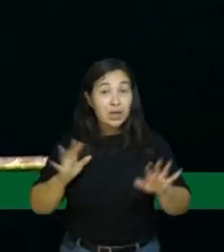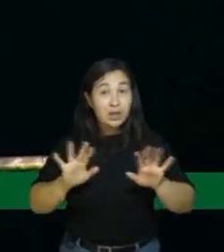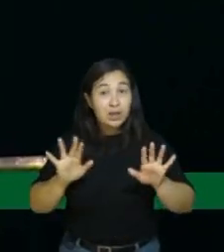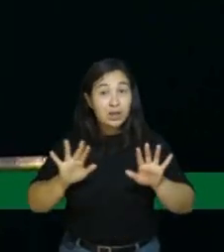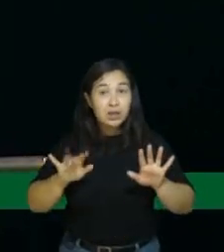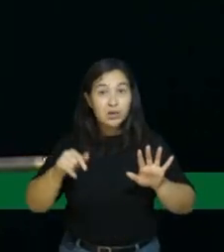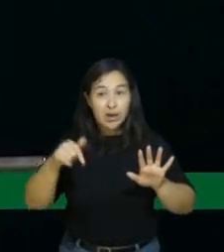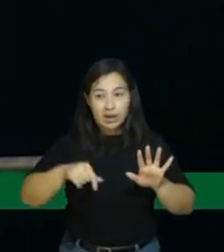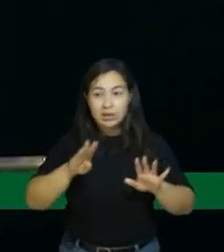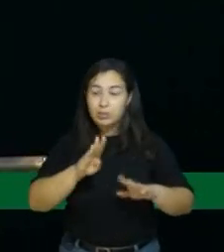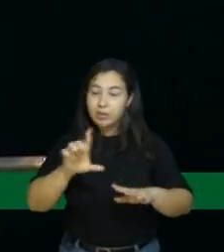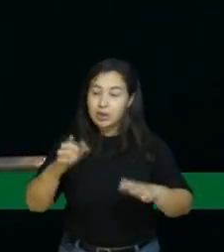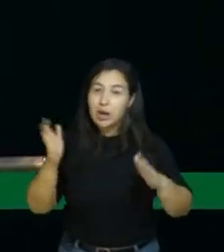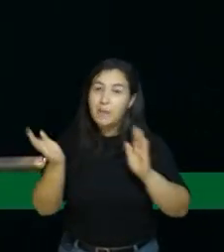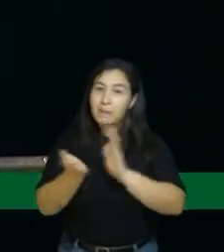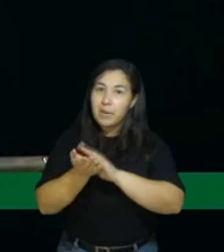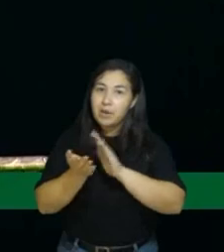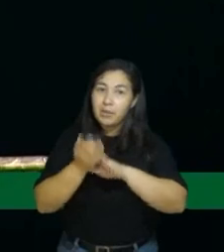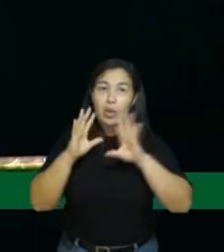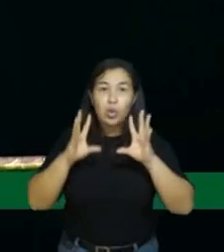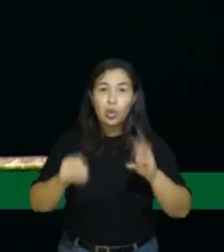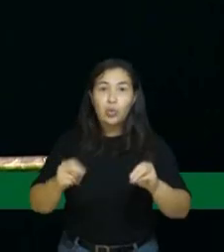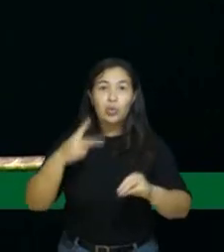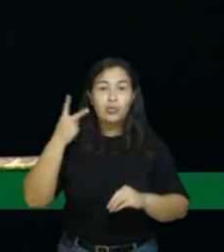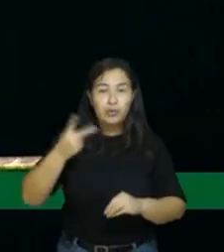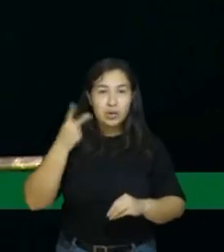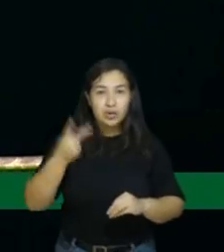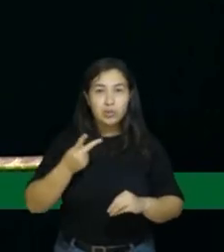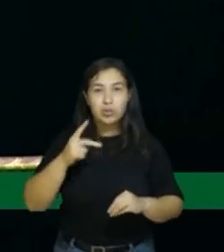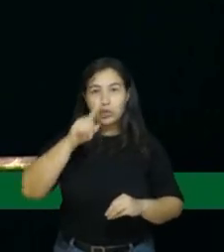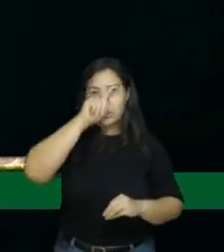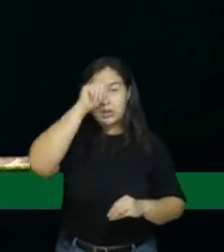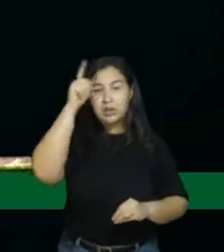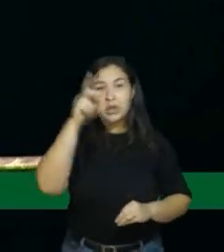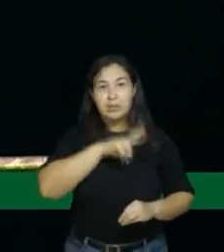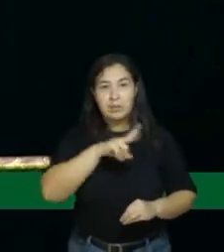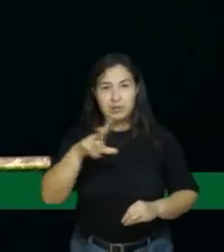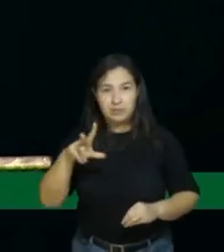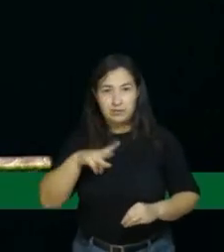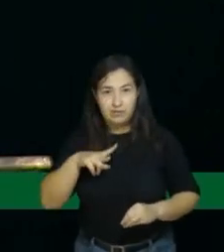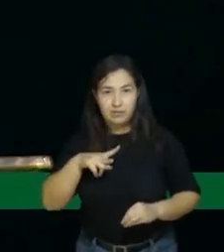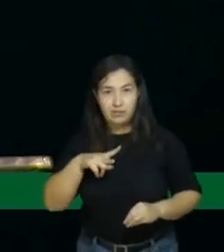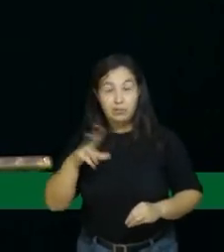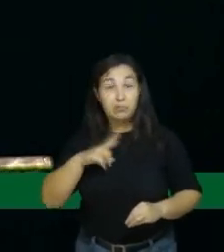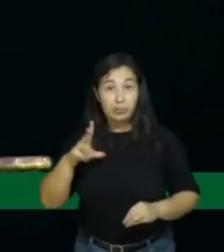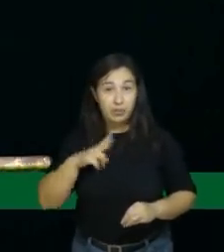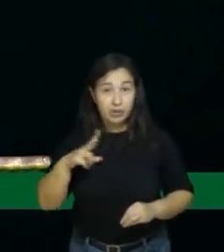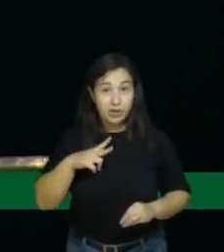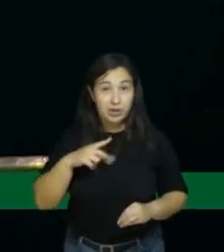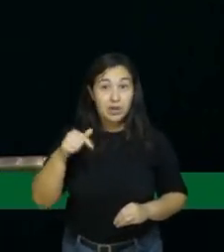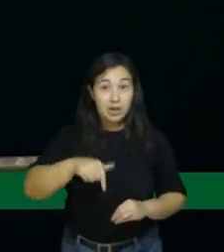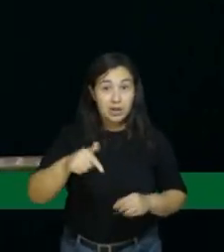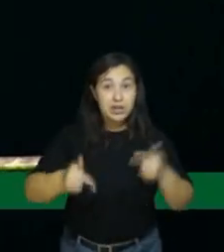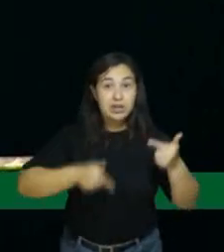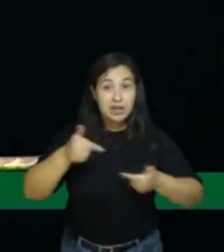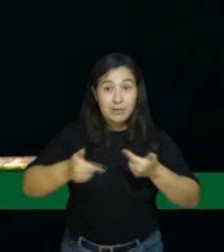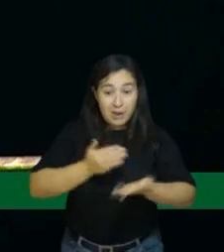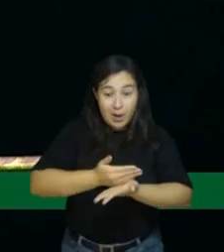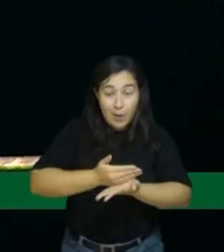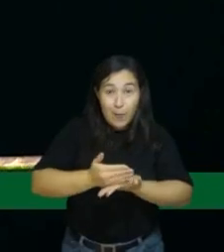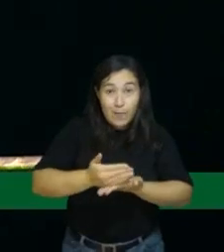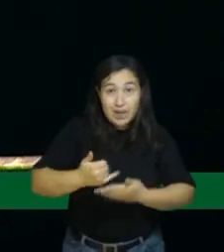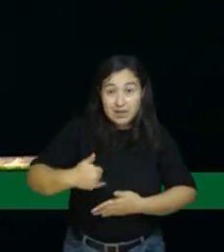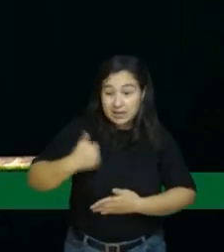aqui a parabenizar todos os vereadores toda a iniciativa privada e a nossa prefeitura porque aqui se trabalha desde os 6 meses de